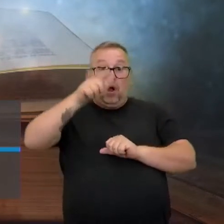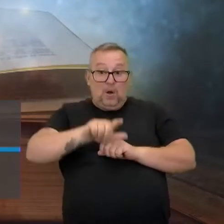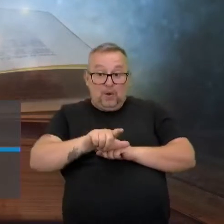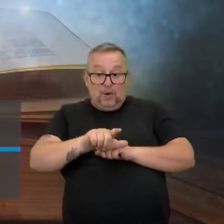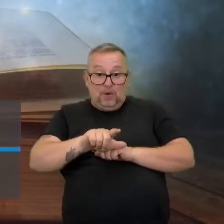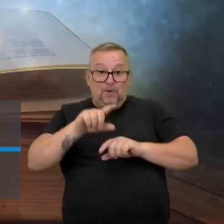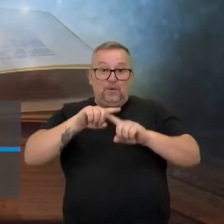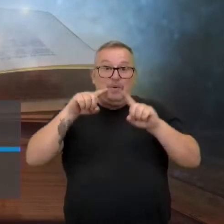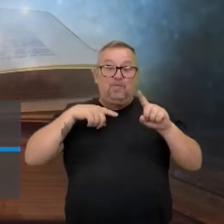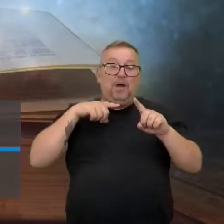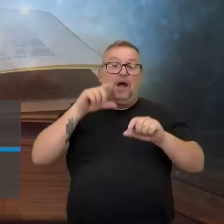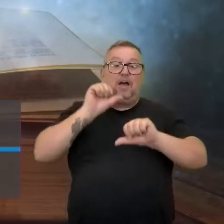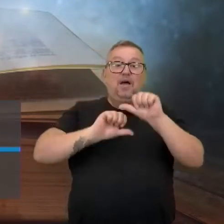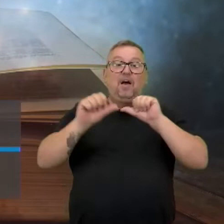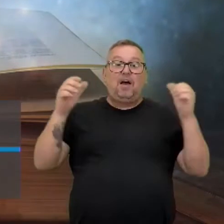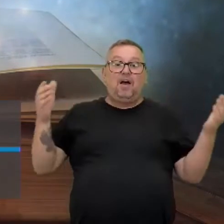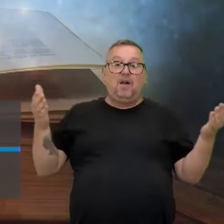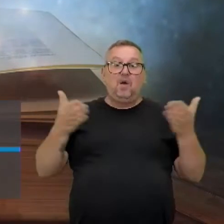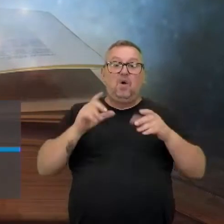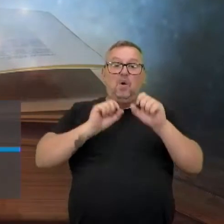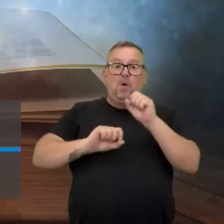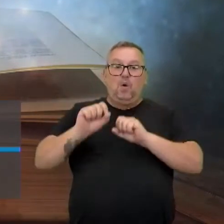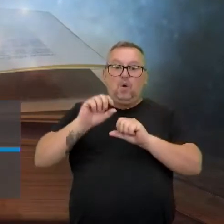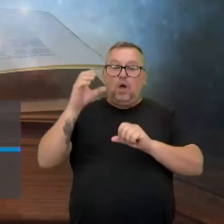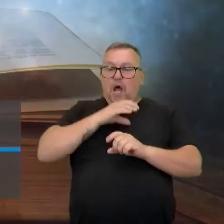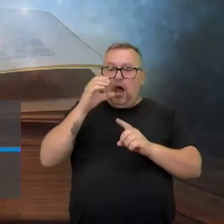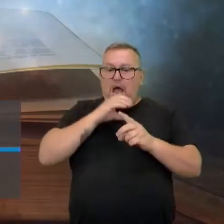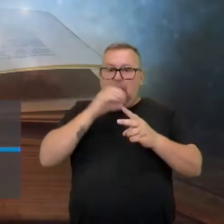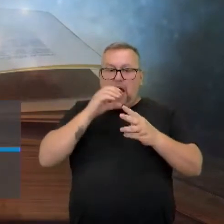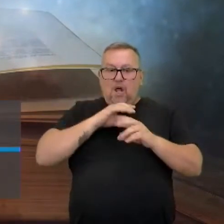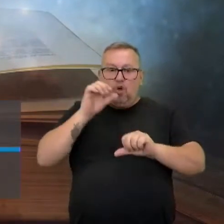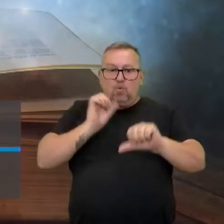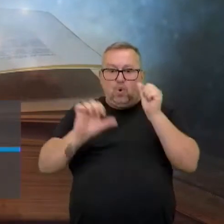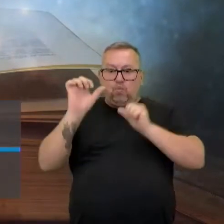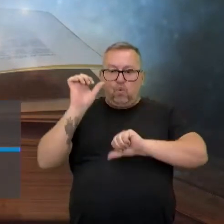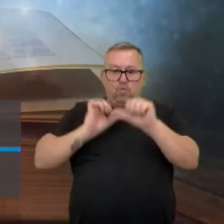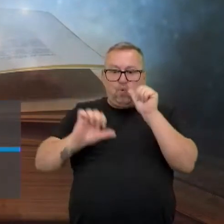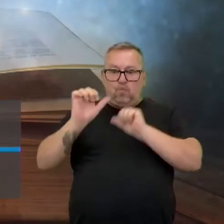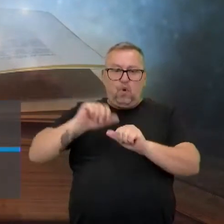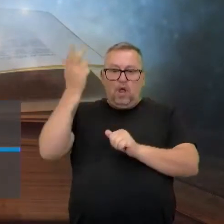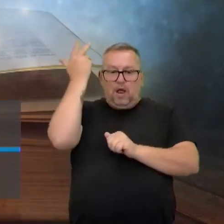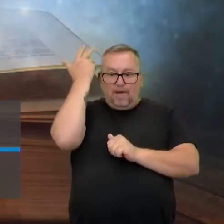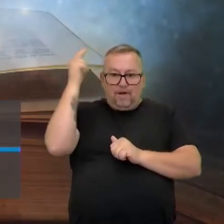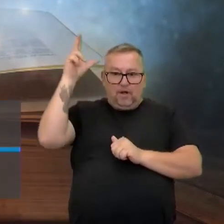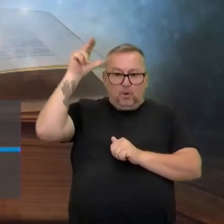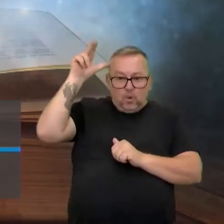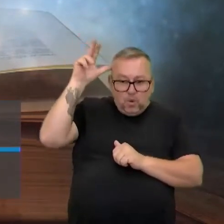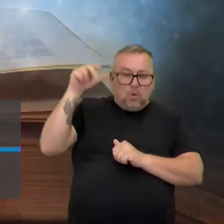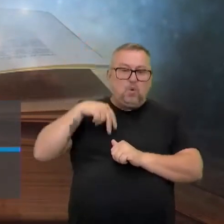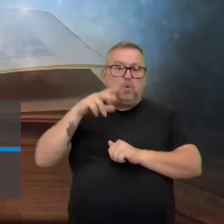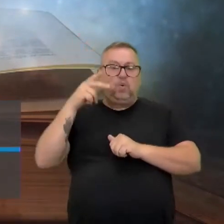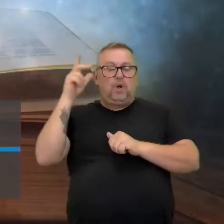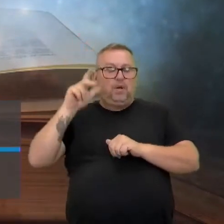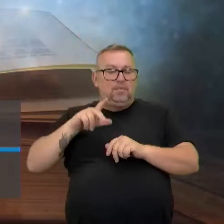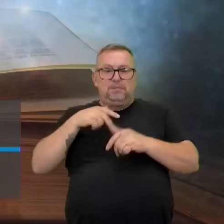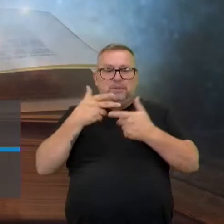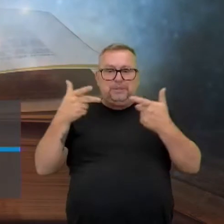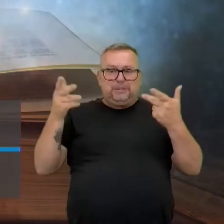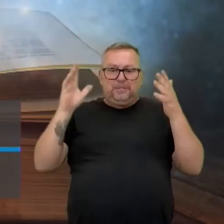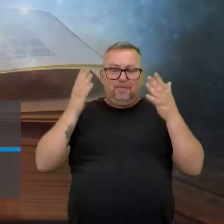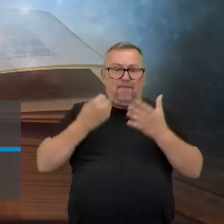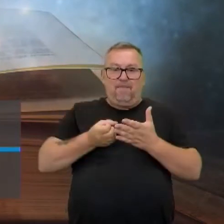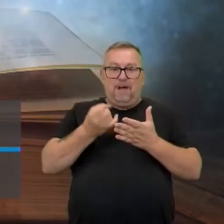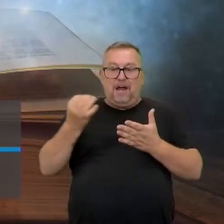Só que a transformação agora dele é em uma velocidade absurda, que ninguém consegue acompanhar com tantos bichos que ele se